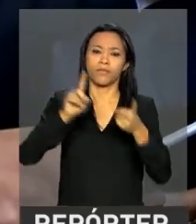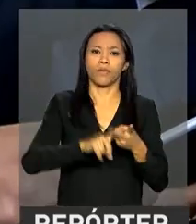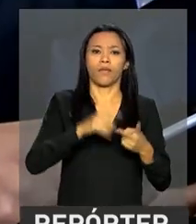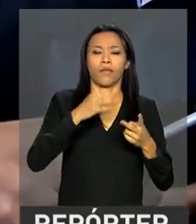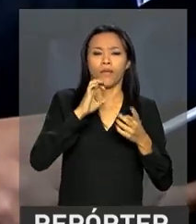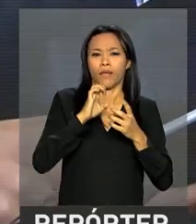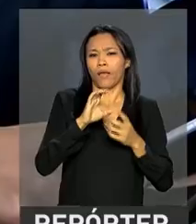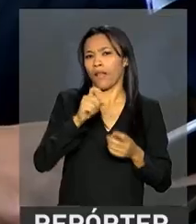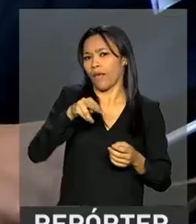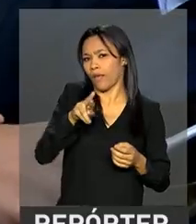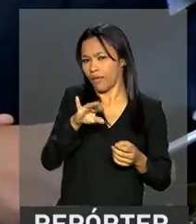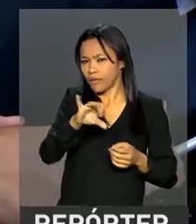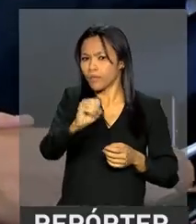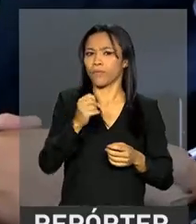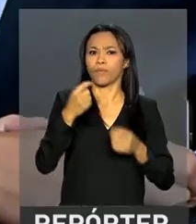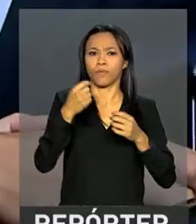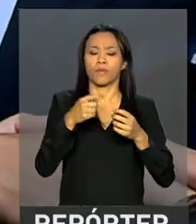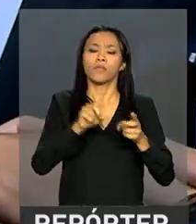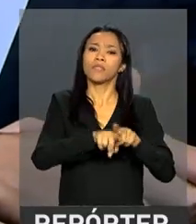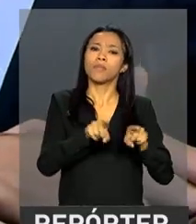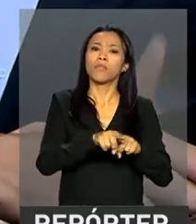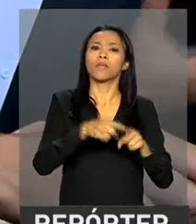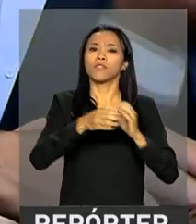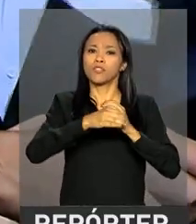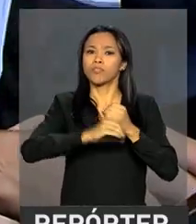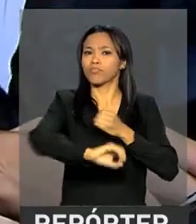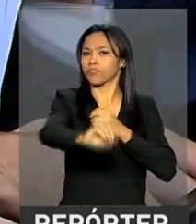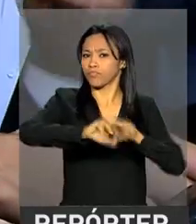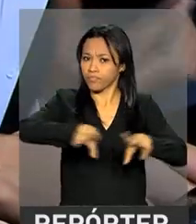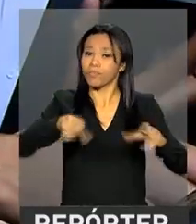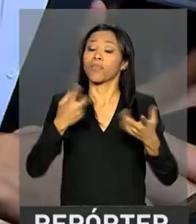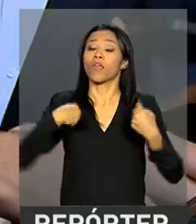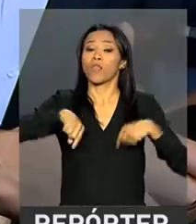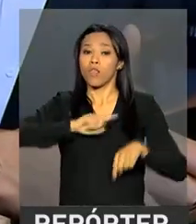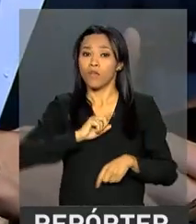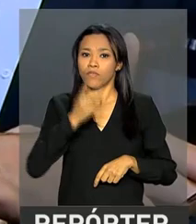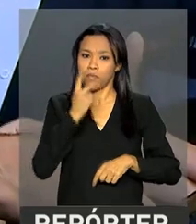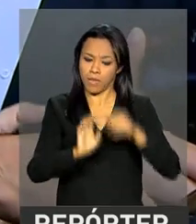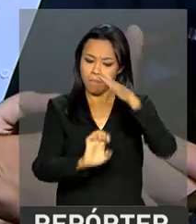setor de mineração. Nós salientamos a questão da Eletrobras e das